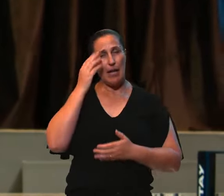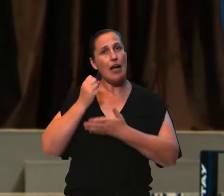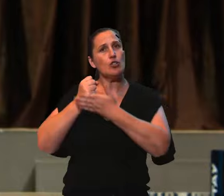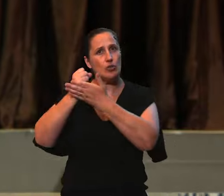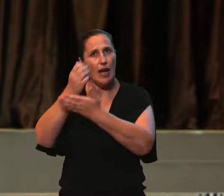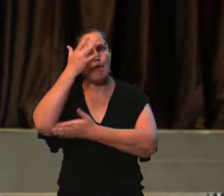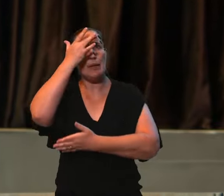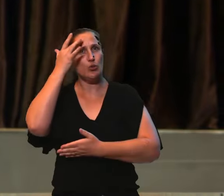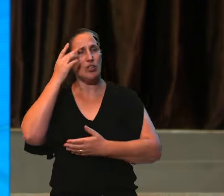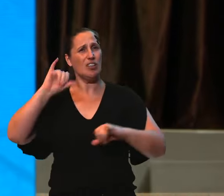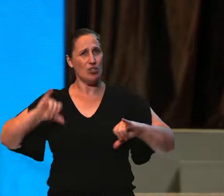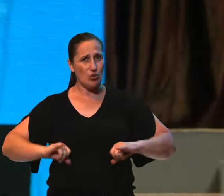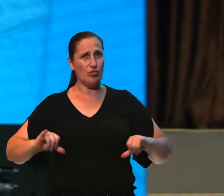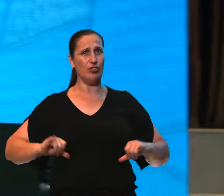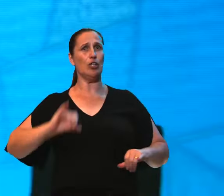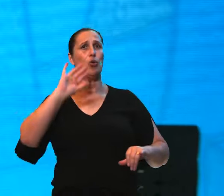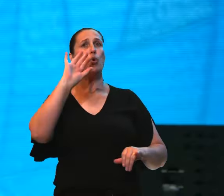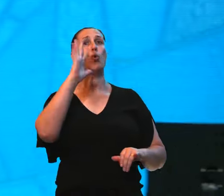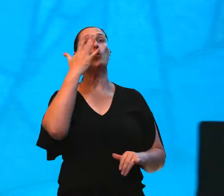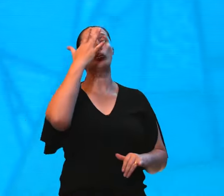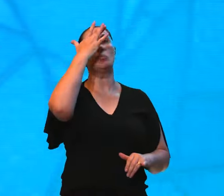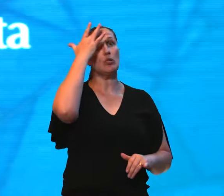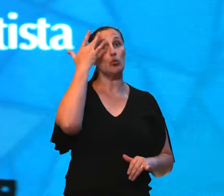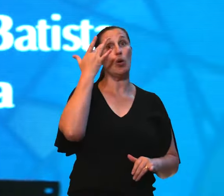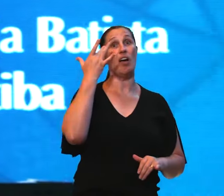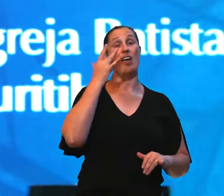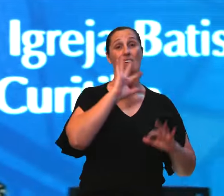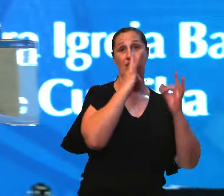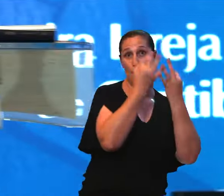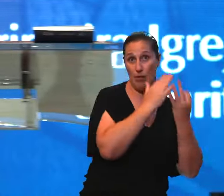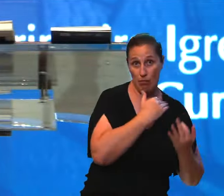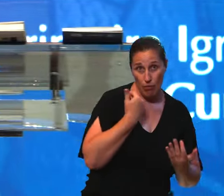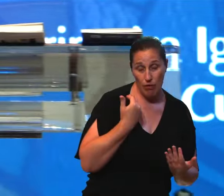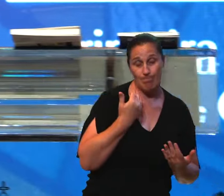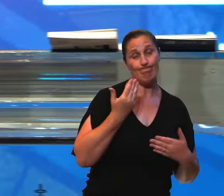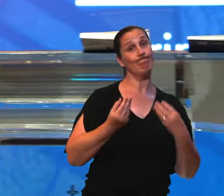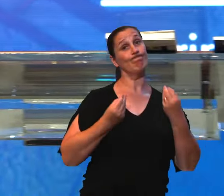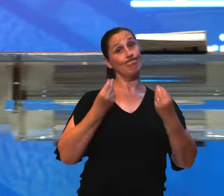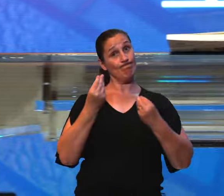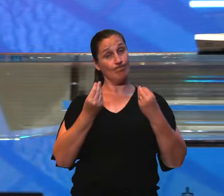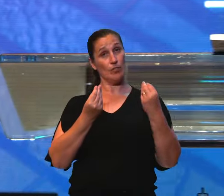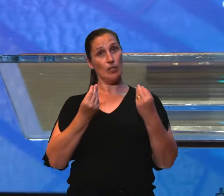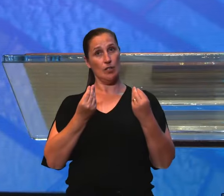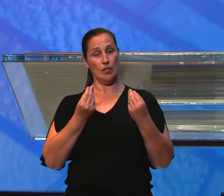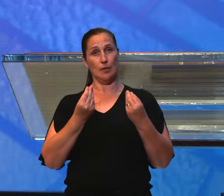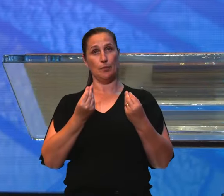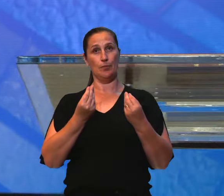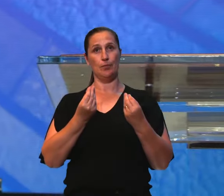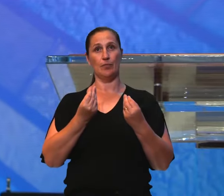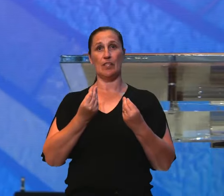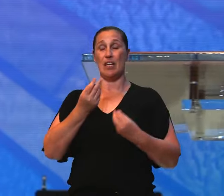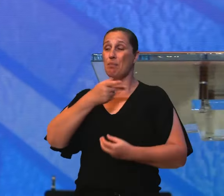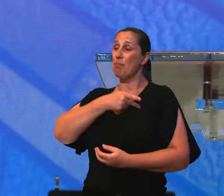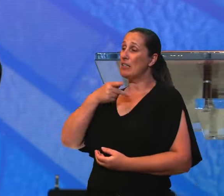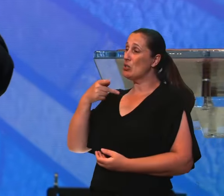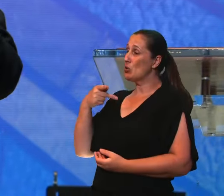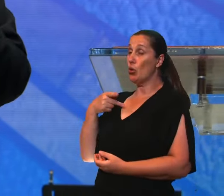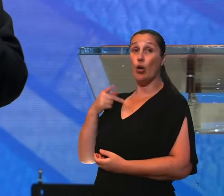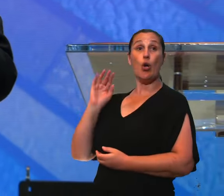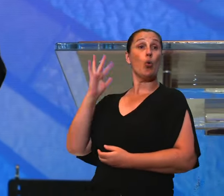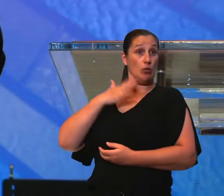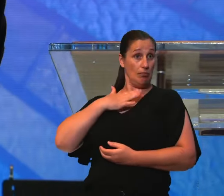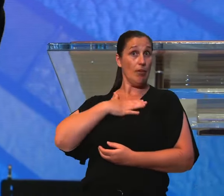as pessoas não sabiam me ajudar com raras exceções as pessoas falavam assim para mim Muitas delas pastor quando meu